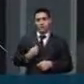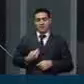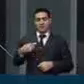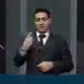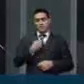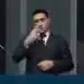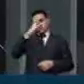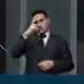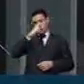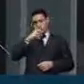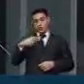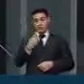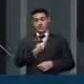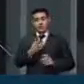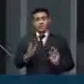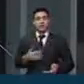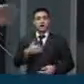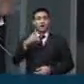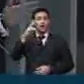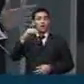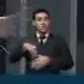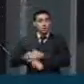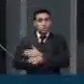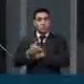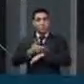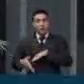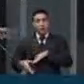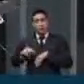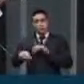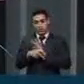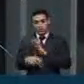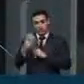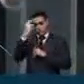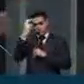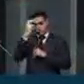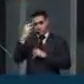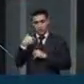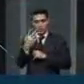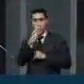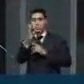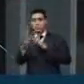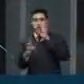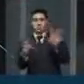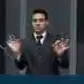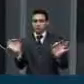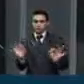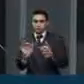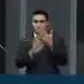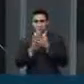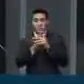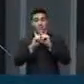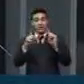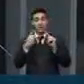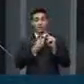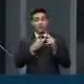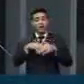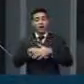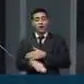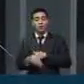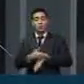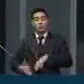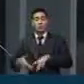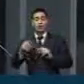história. O que nós estamos acostumados, e aí é uma questão cultural, não estou aqui para apontar dedo para ninguém, mas o que estamos acostumados é o quê?